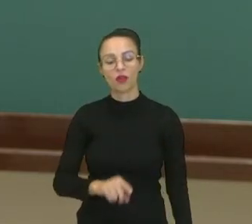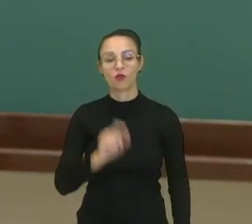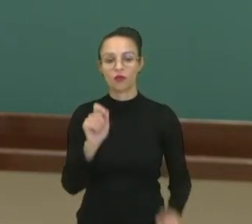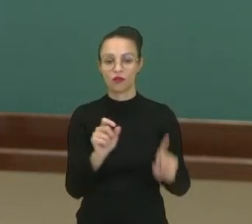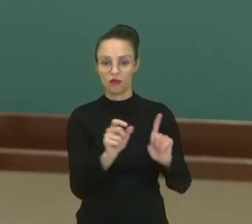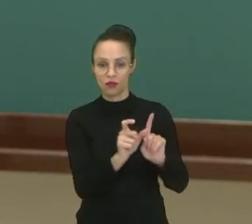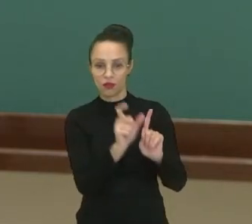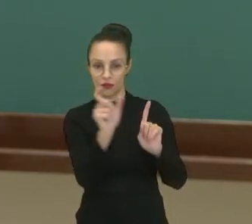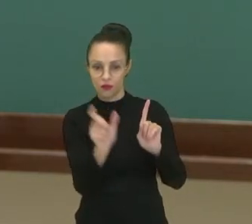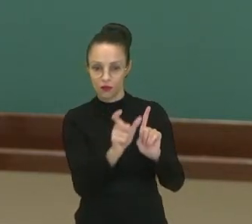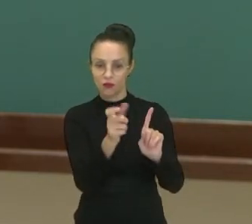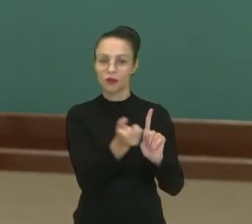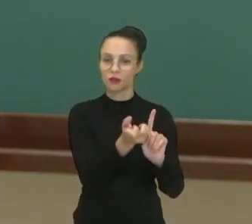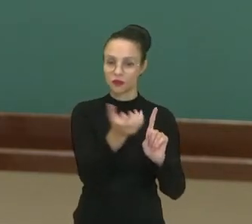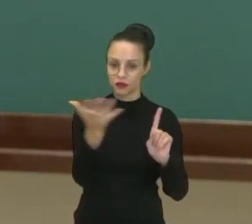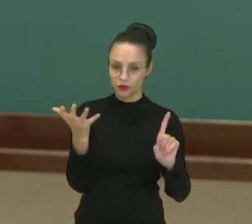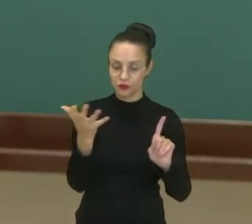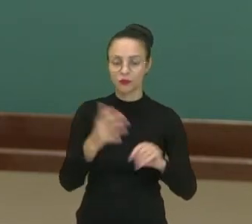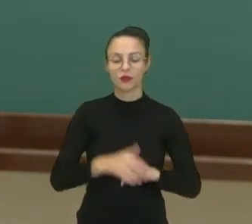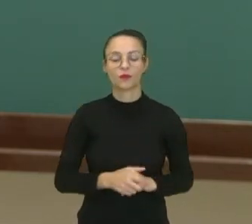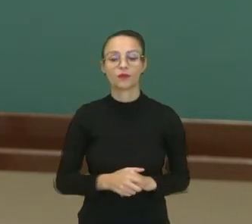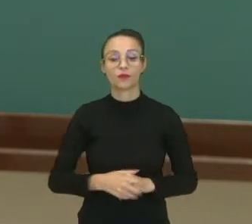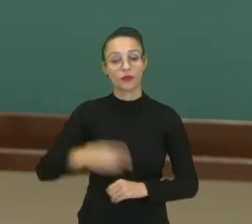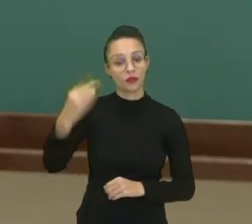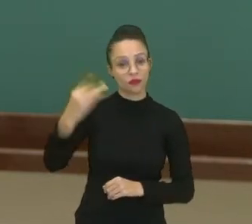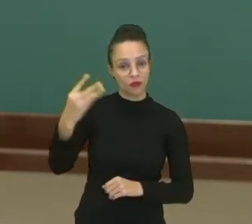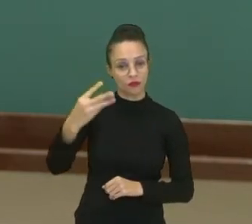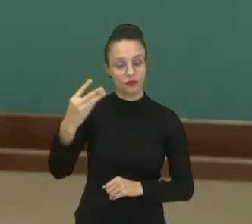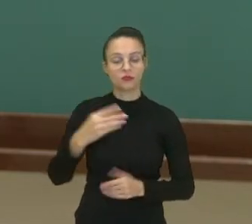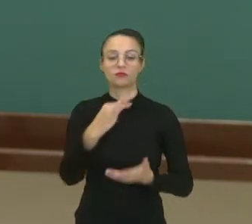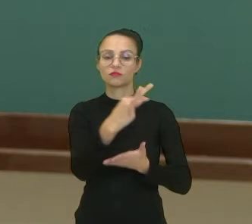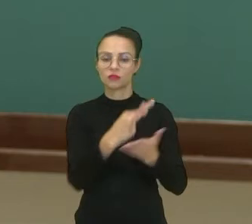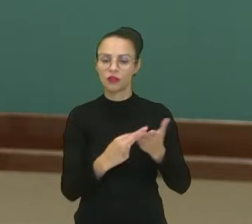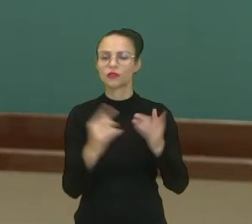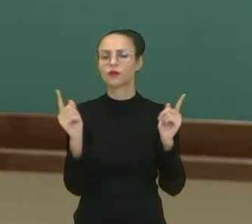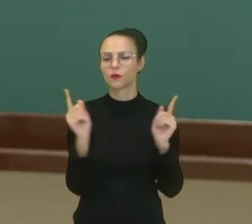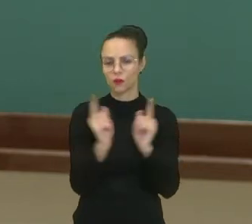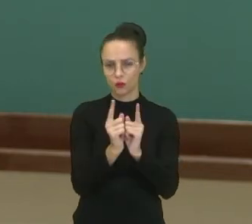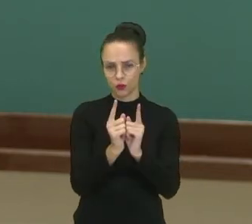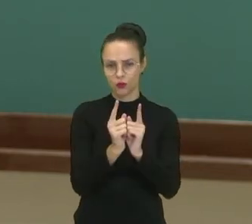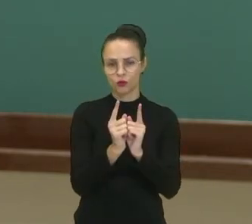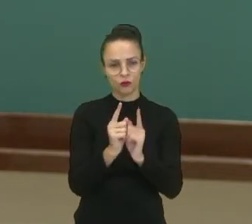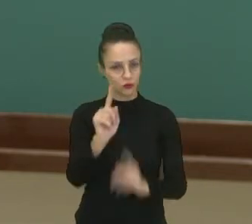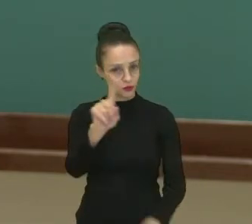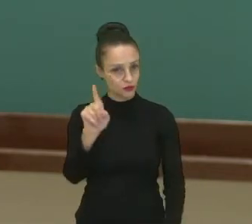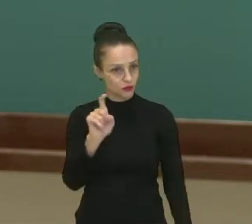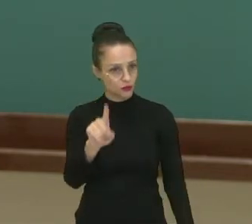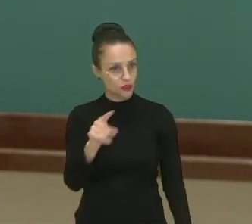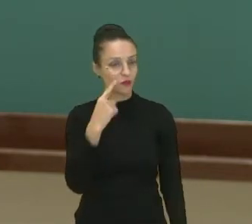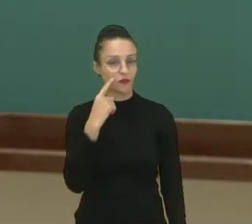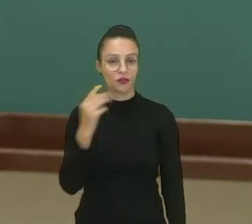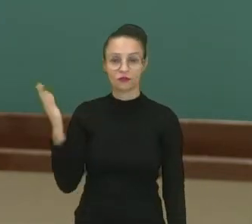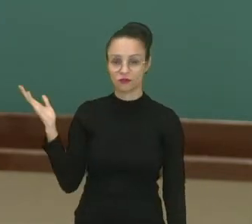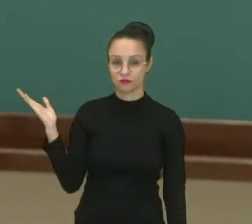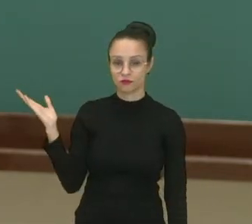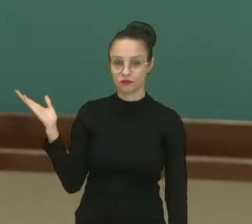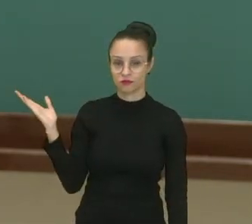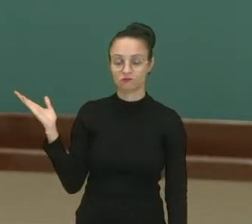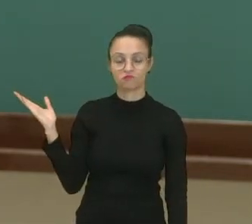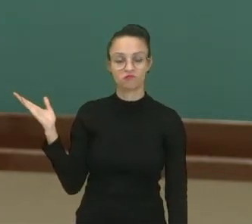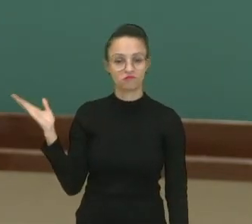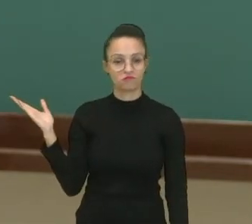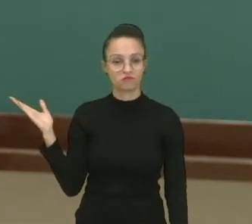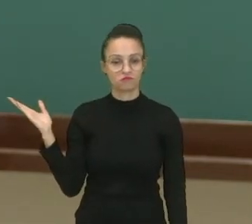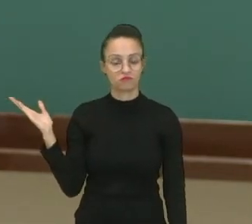não verbal. Terceira, que o texto é relativamente curto. Será? Vamos conferir? Abra um